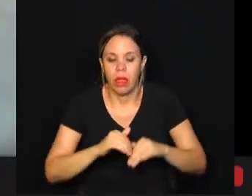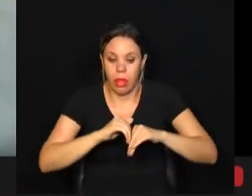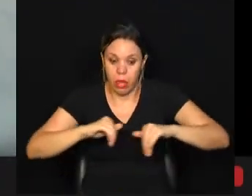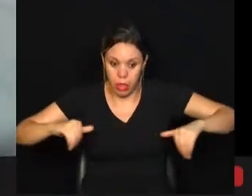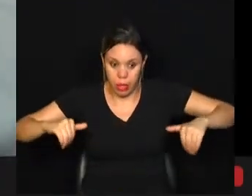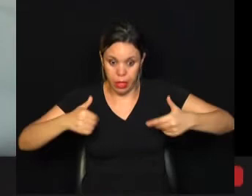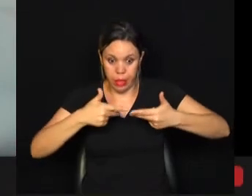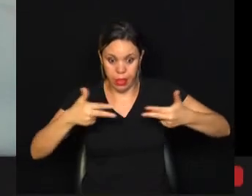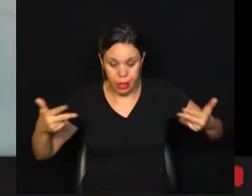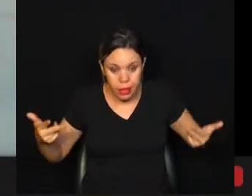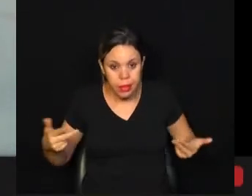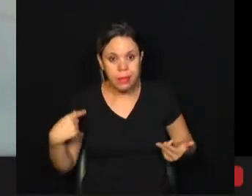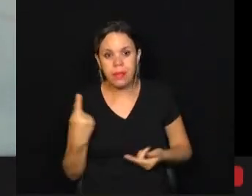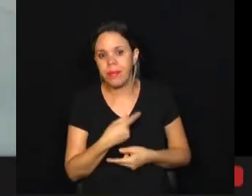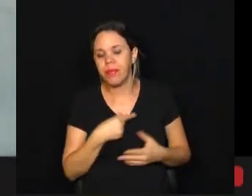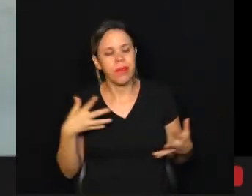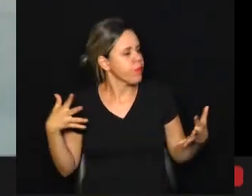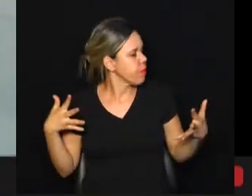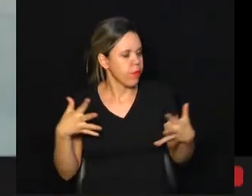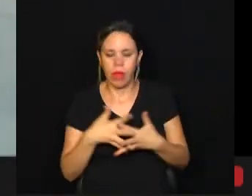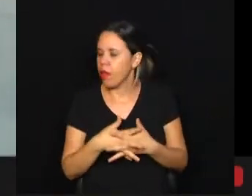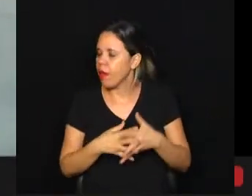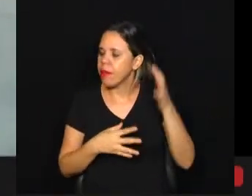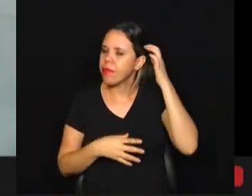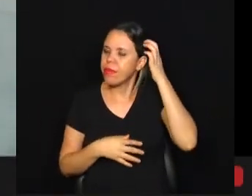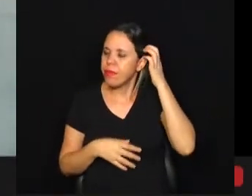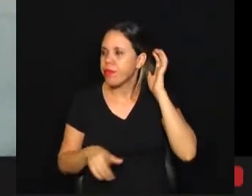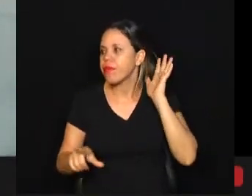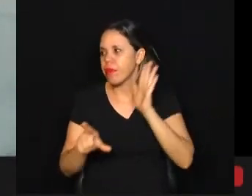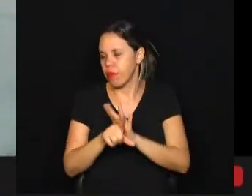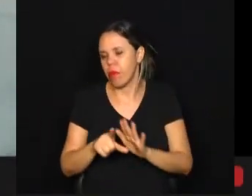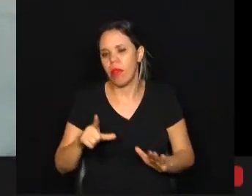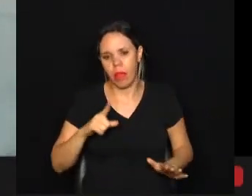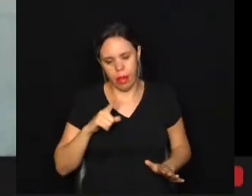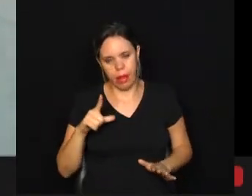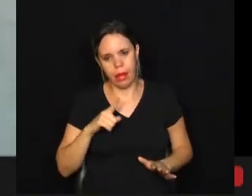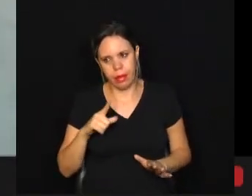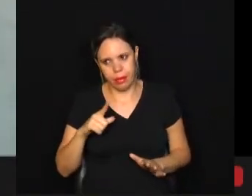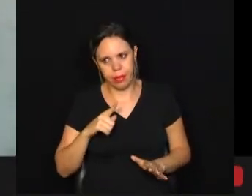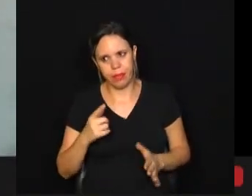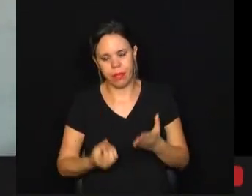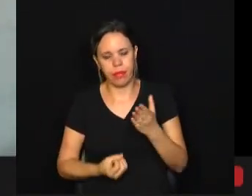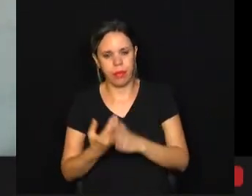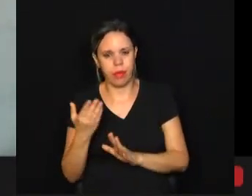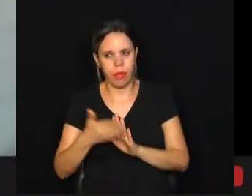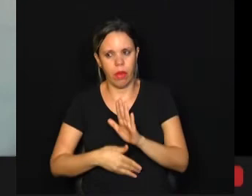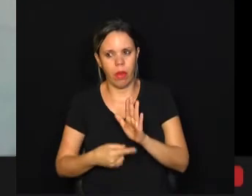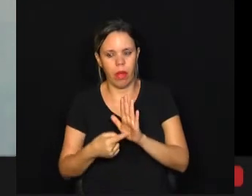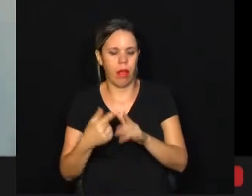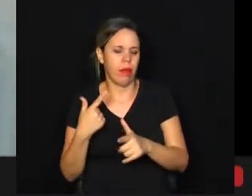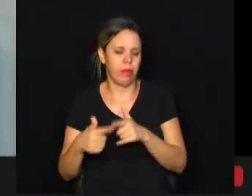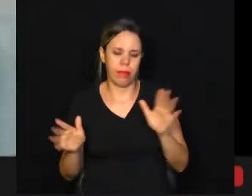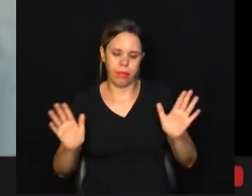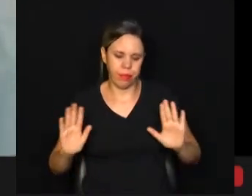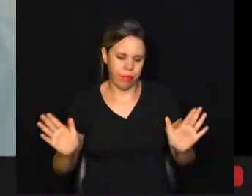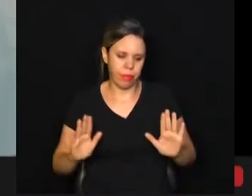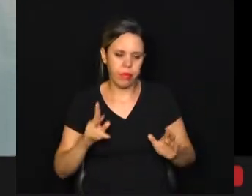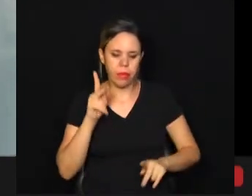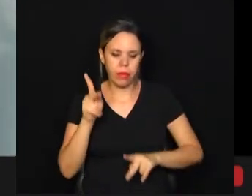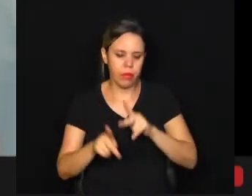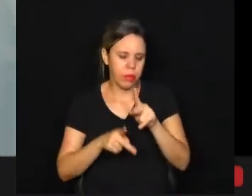coisas para a gente não confundir que aquela lei ela tenta evitar um problema e não tem nada. Se as